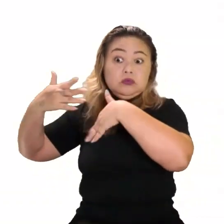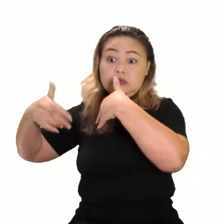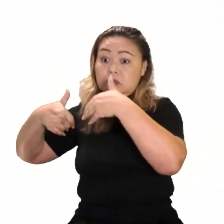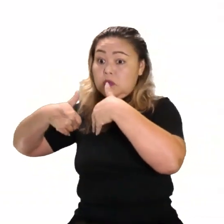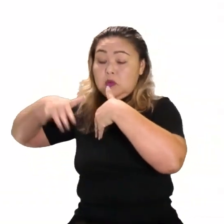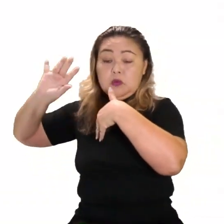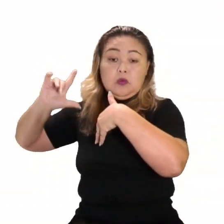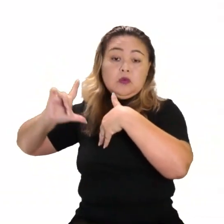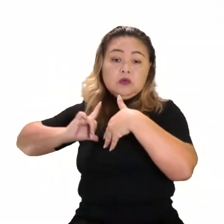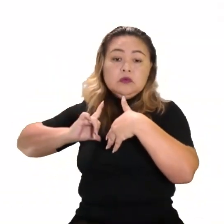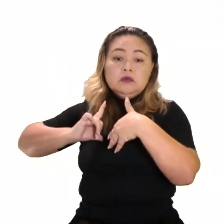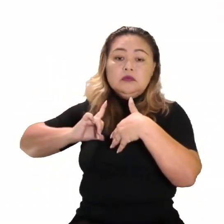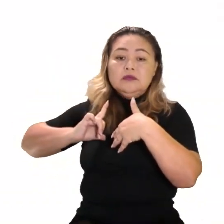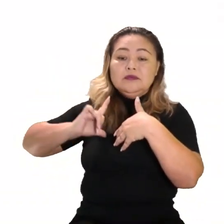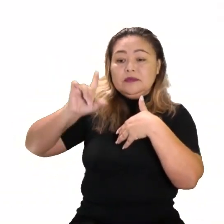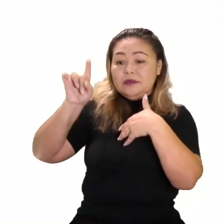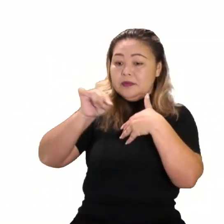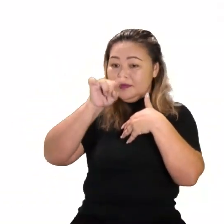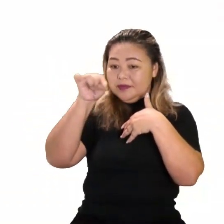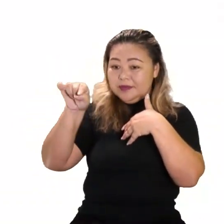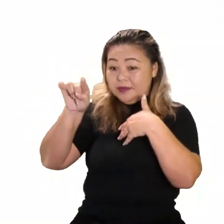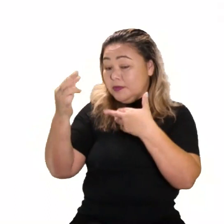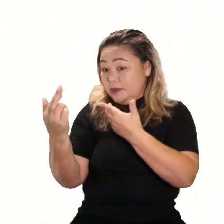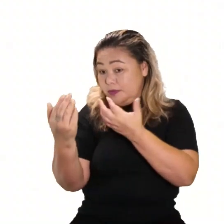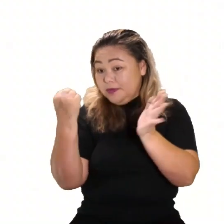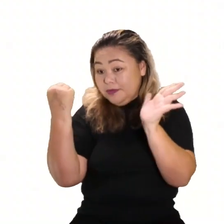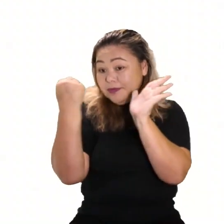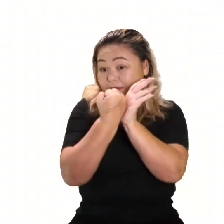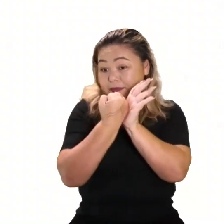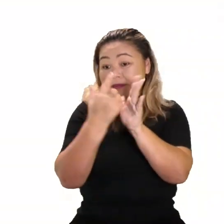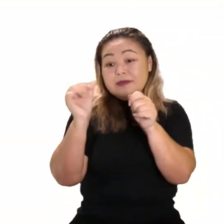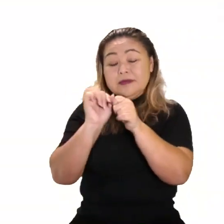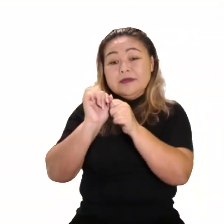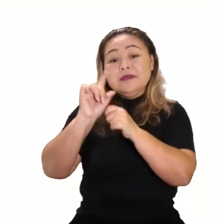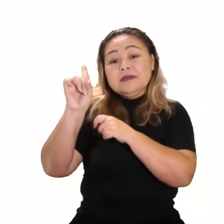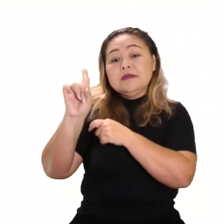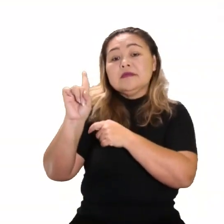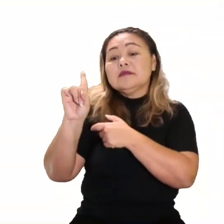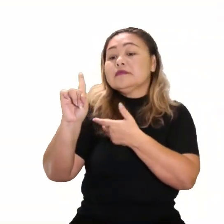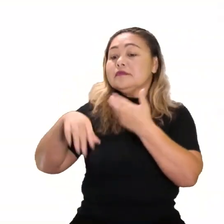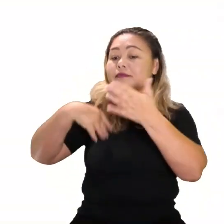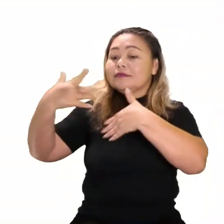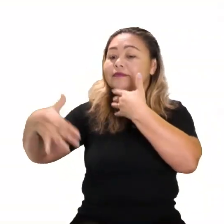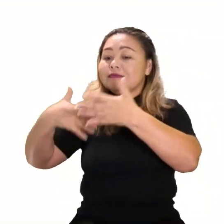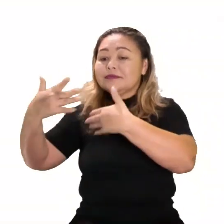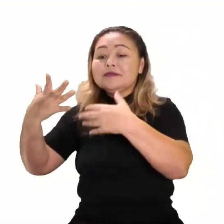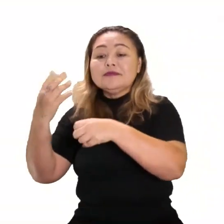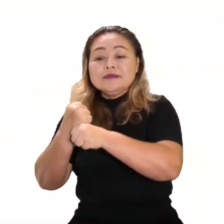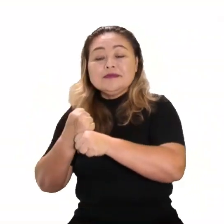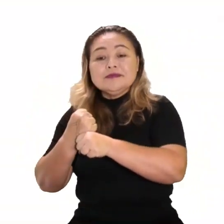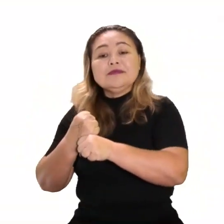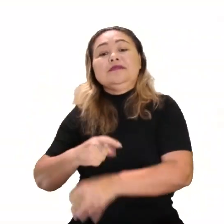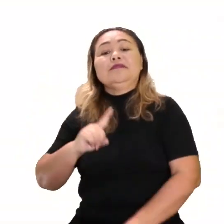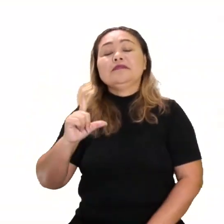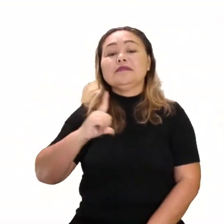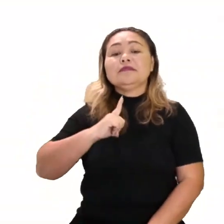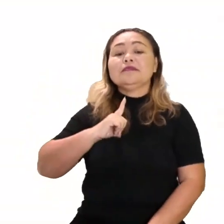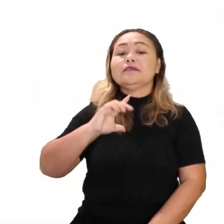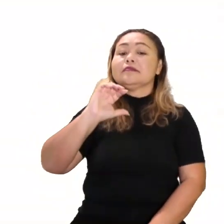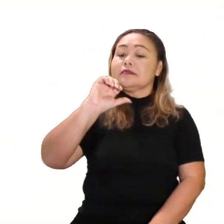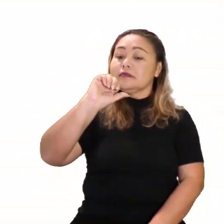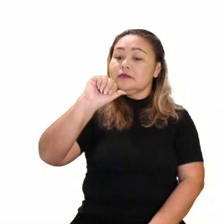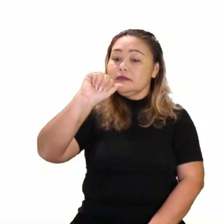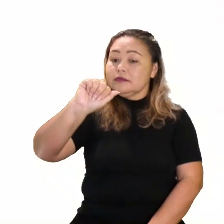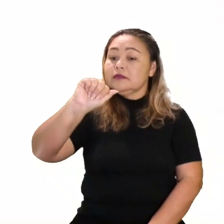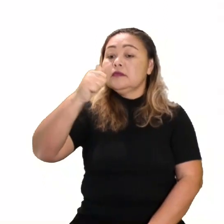Na verdade, poderia ter um sinalzinho de infinito aqui, né? Sim. A gente está somando valores infinitos. Então, quem é o nosso A1?